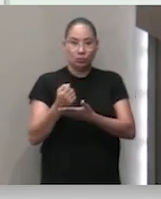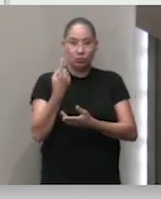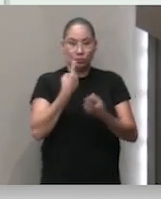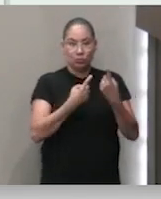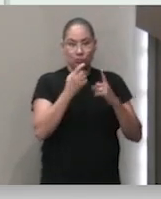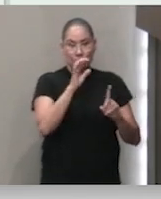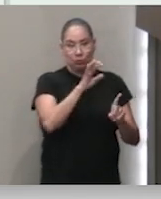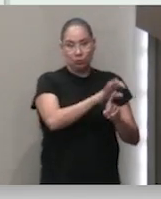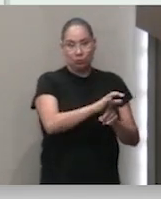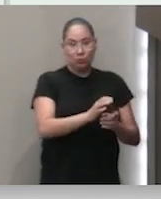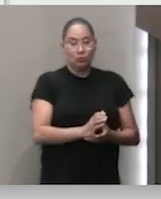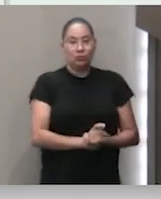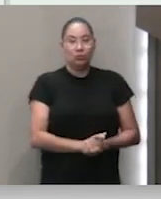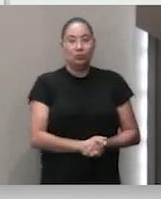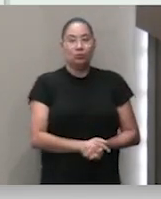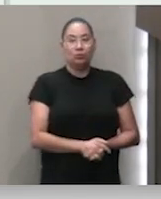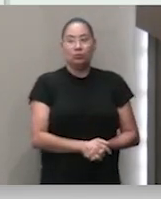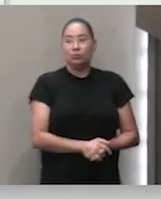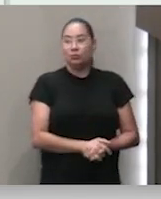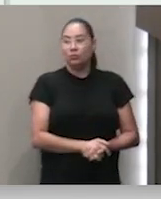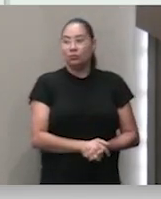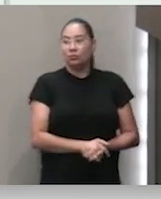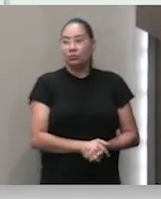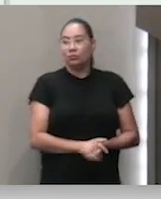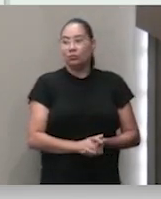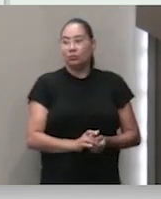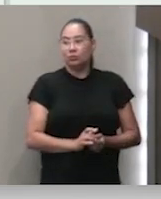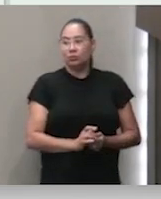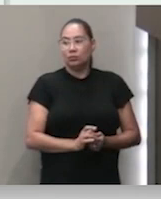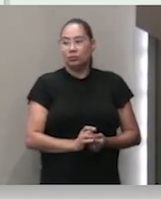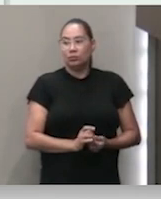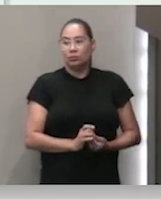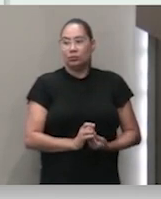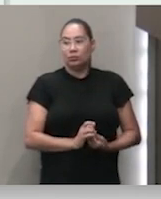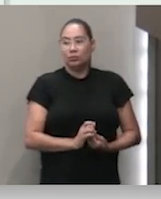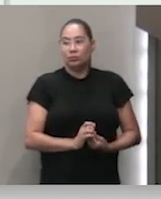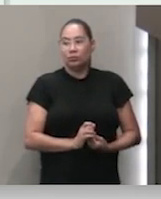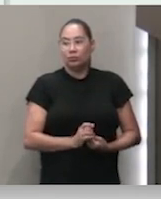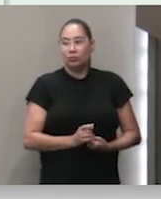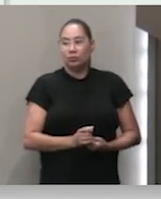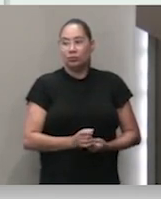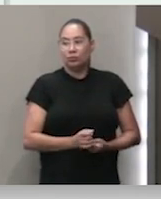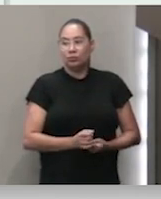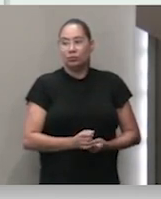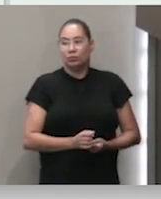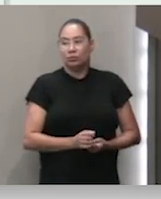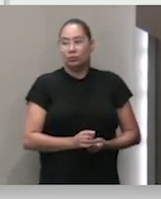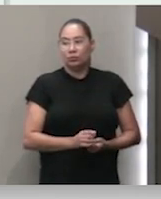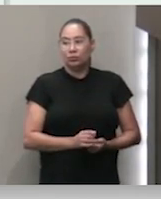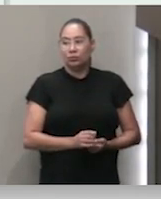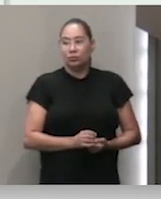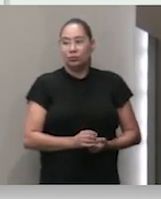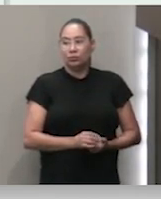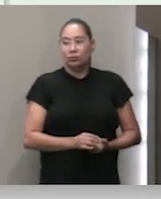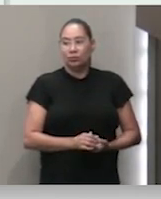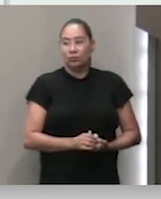contrário? O vereador Evandro Meireles? Não? Contrário à moção, não? Algum vereador?